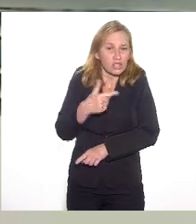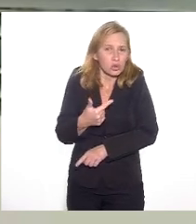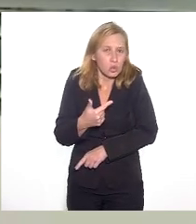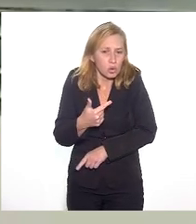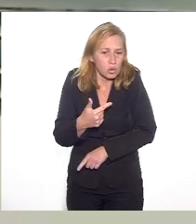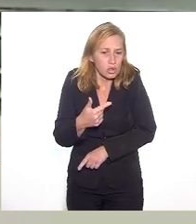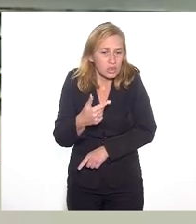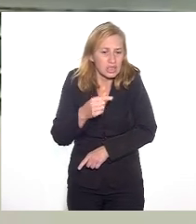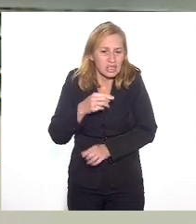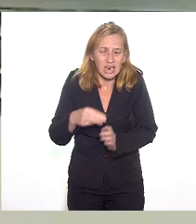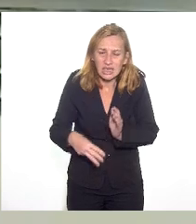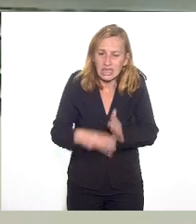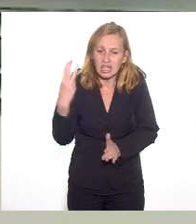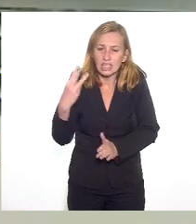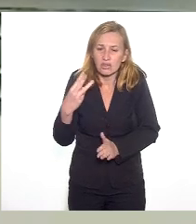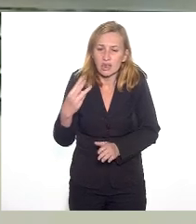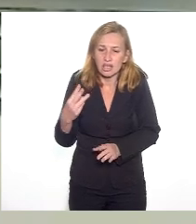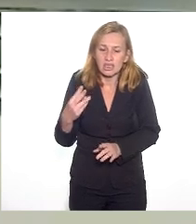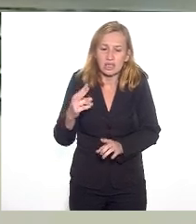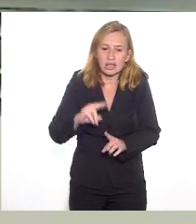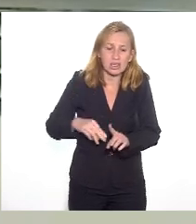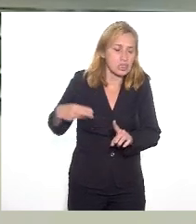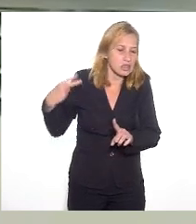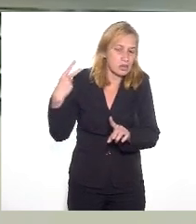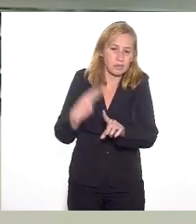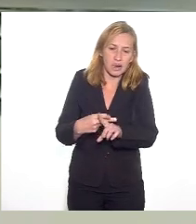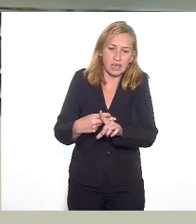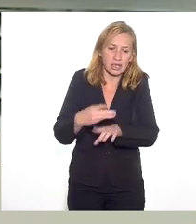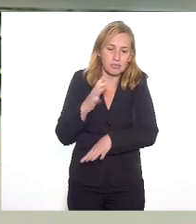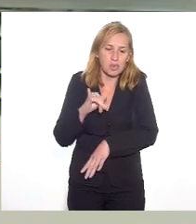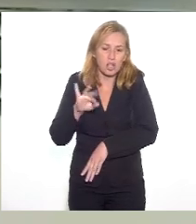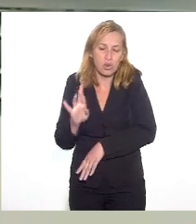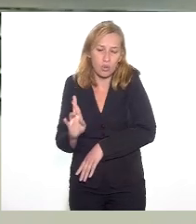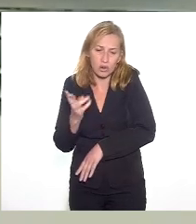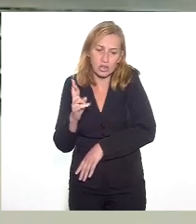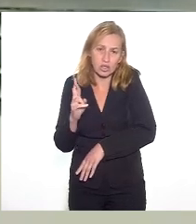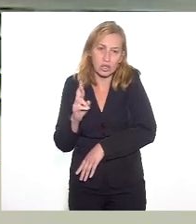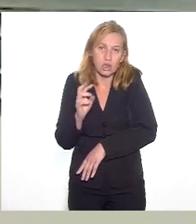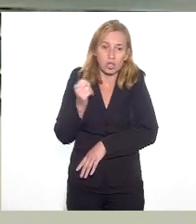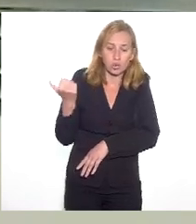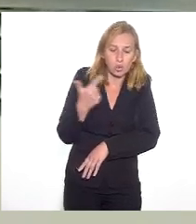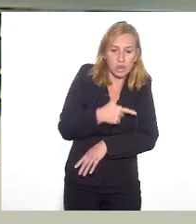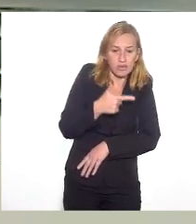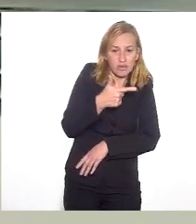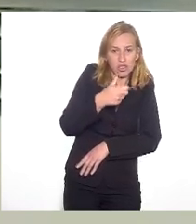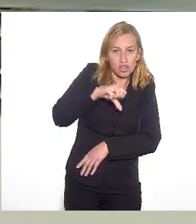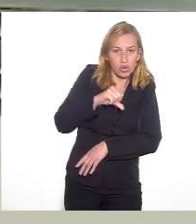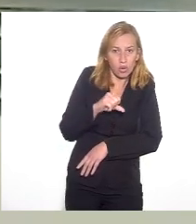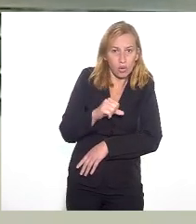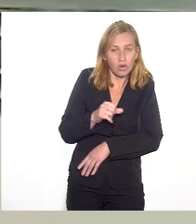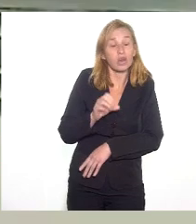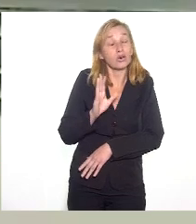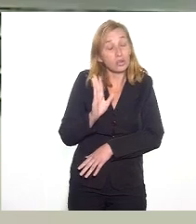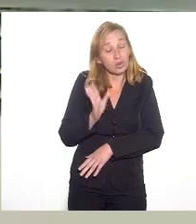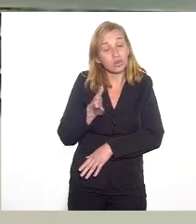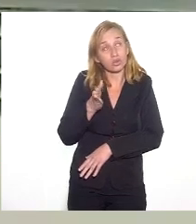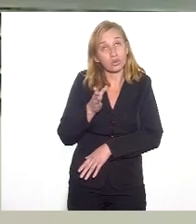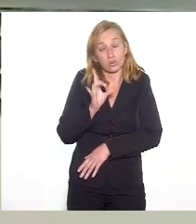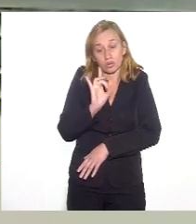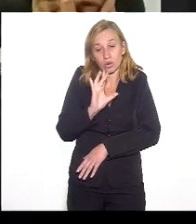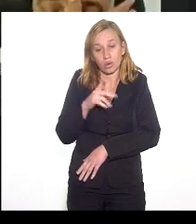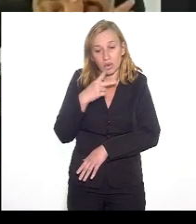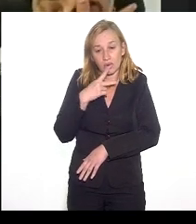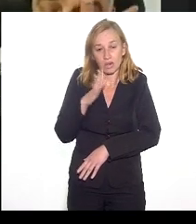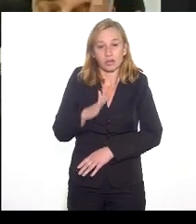é três vezes mais bilhões do que 29. Então, era só essa questão que eu queria levantar, senhor